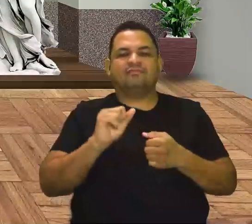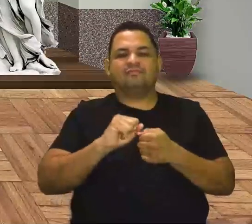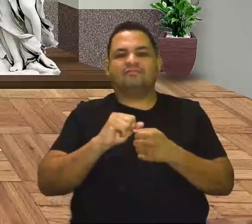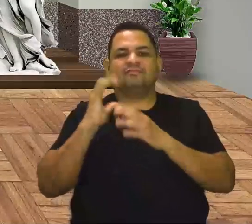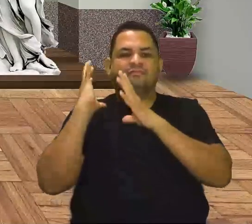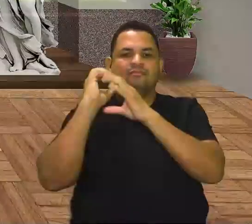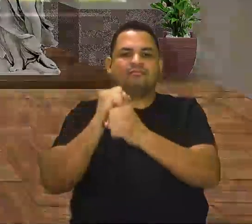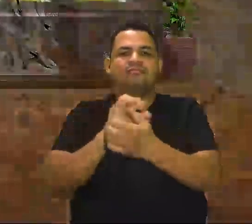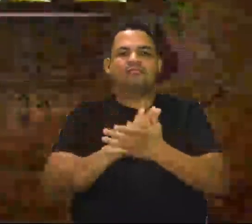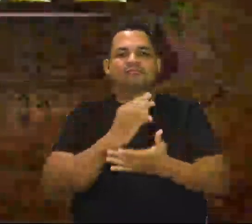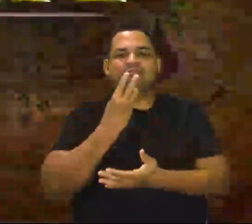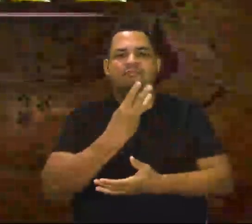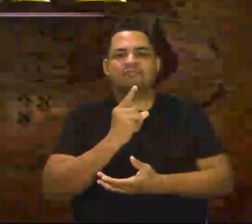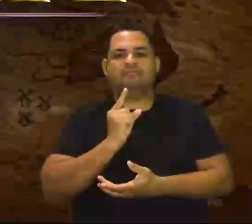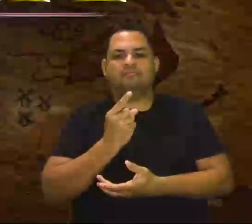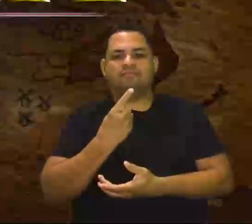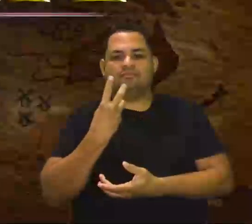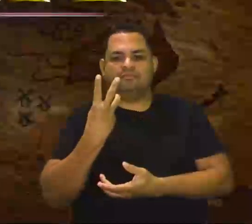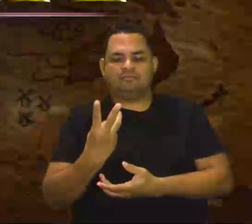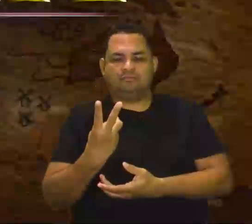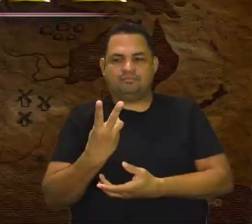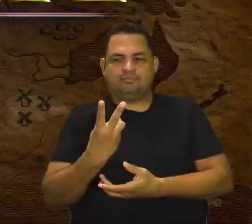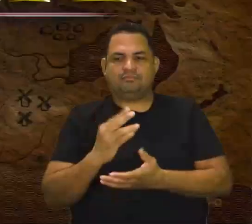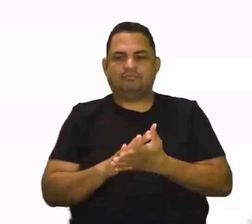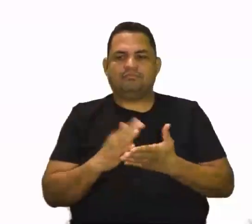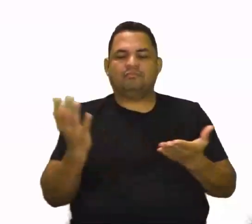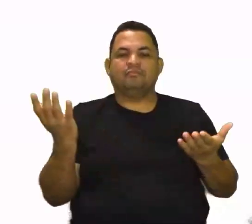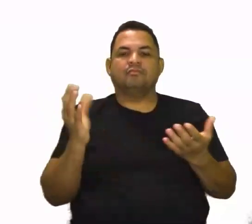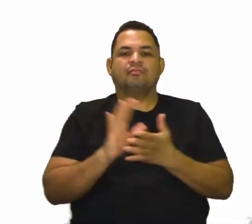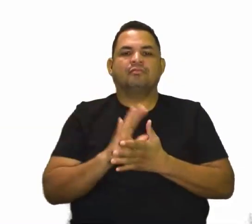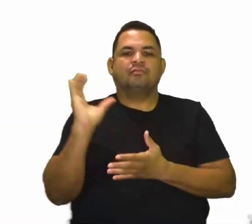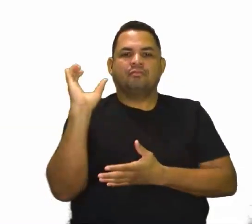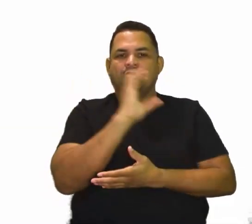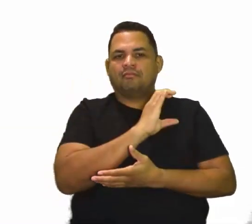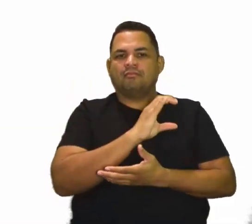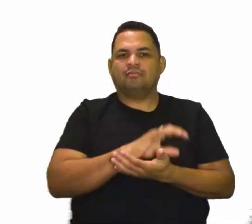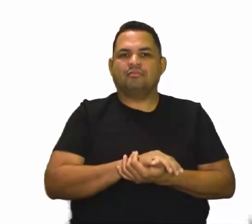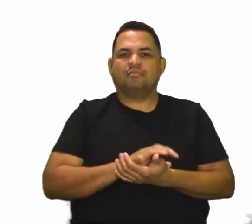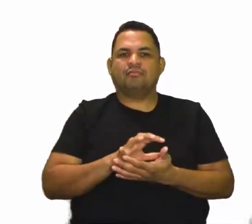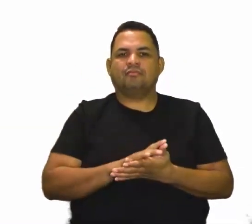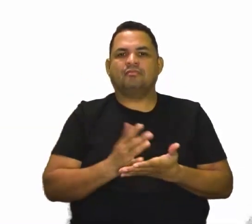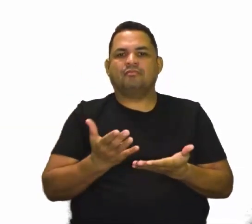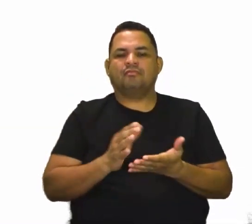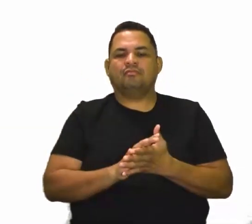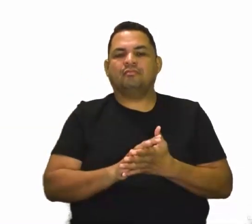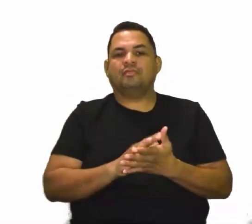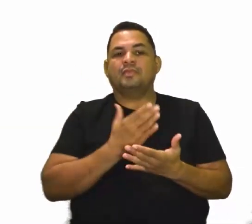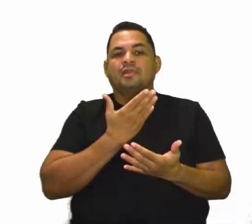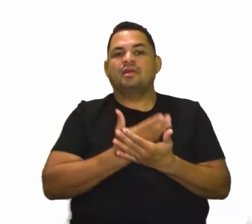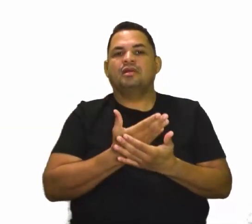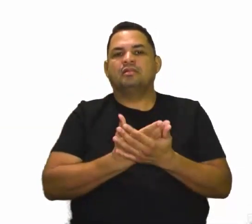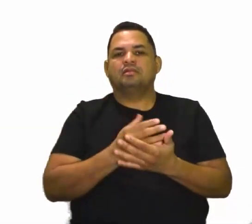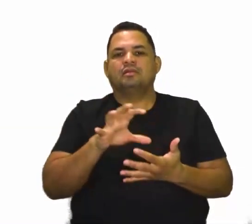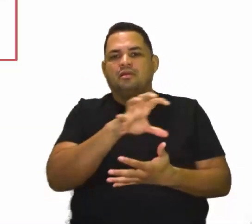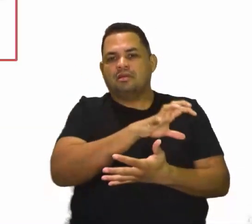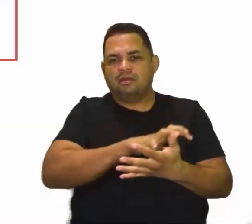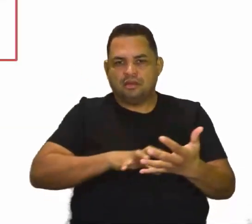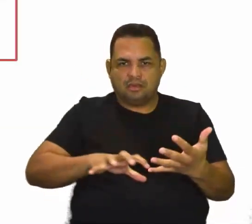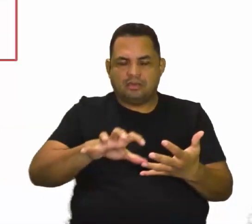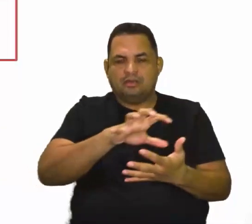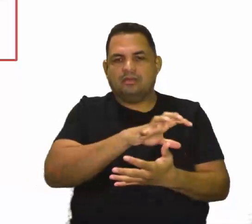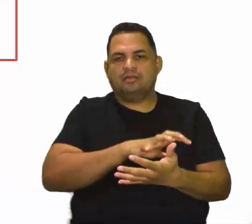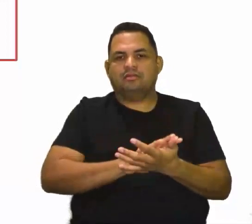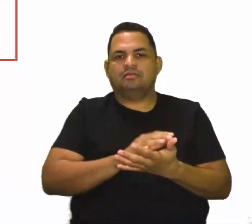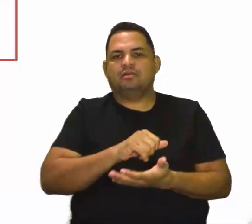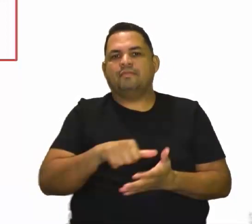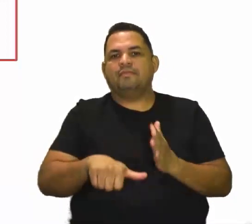revisão. Aula 3.2. Vamos lá, rapidão, aquela nossa revisão lá, a revisão de nossa aula, as revoltas da Primeira